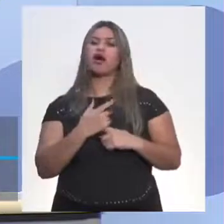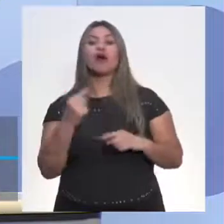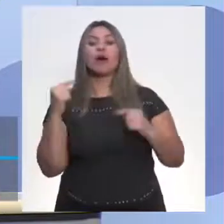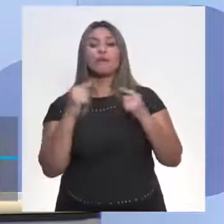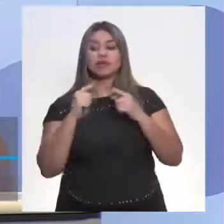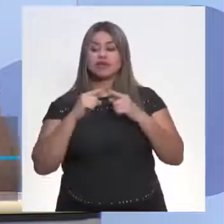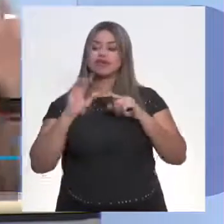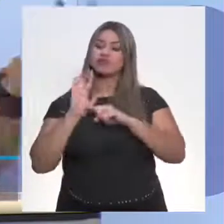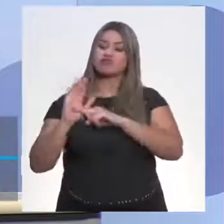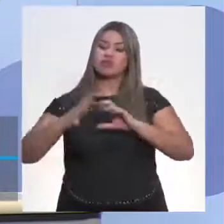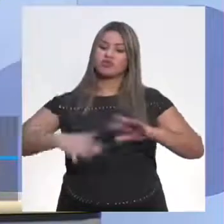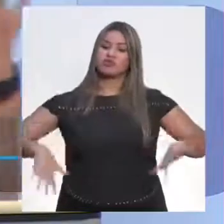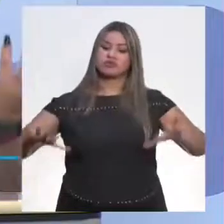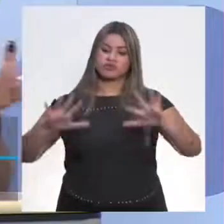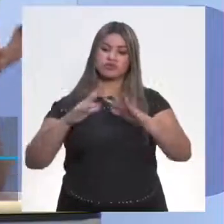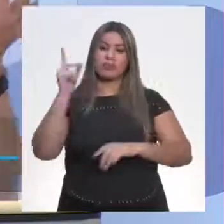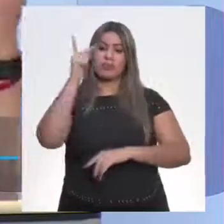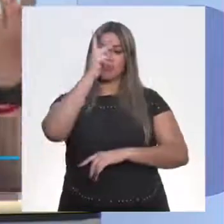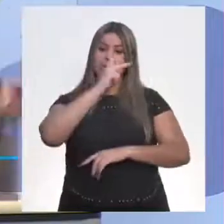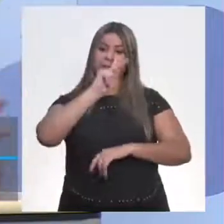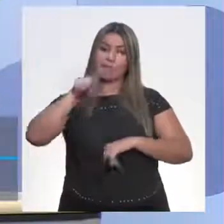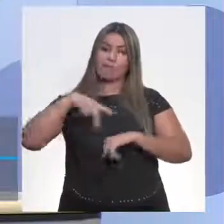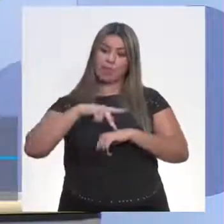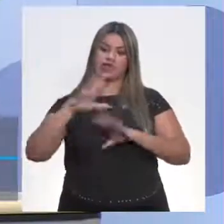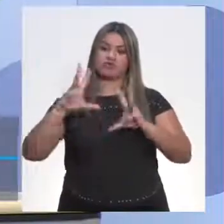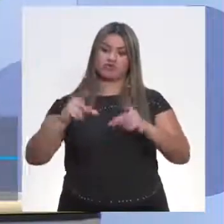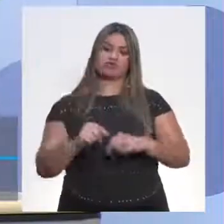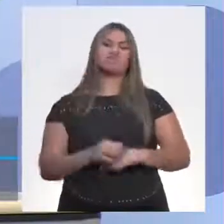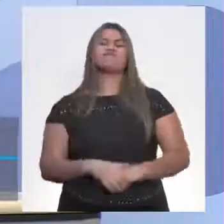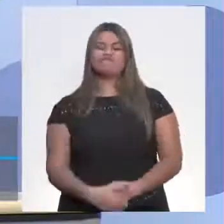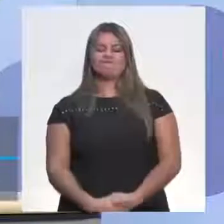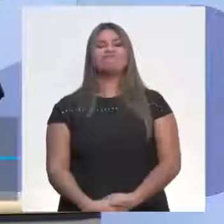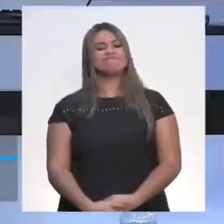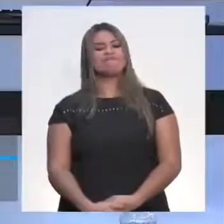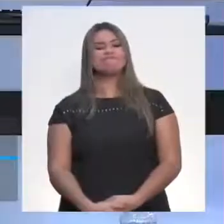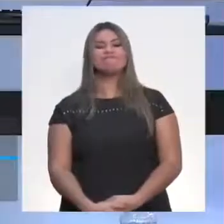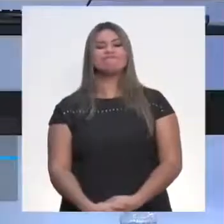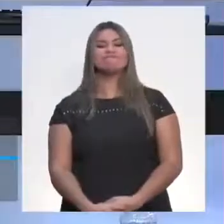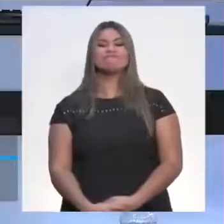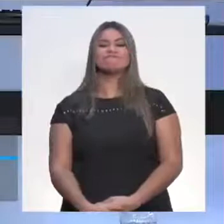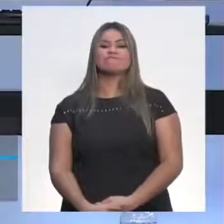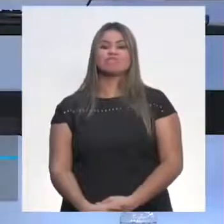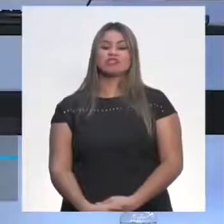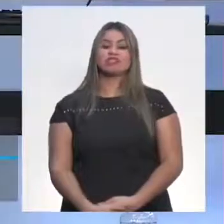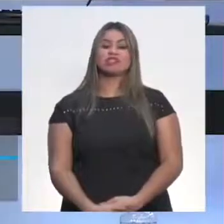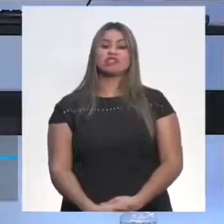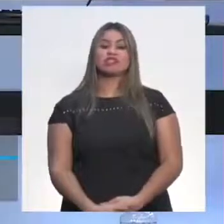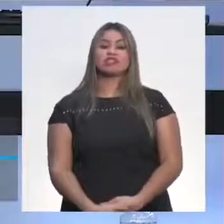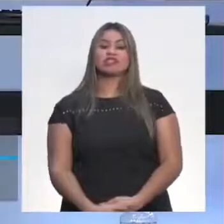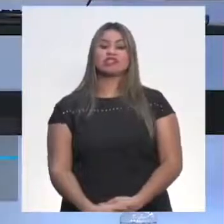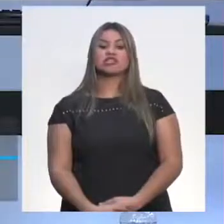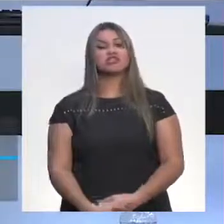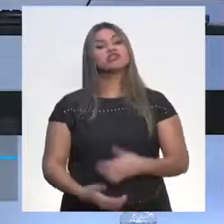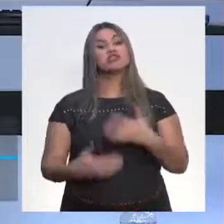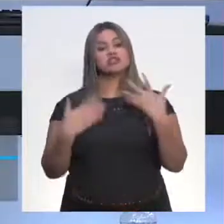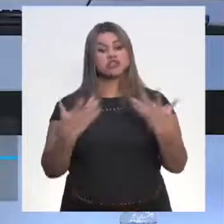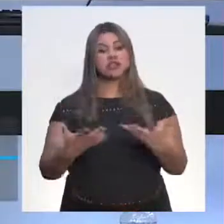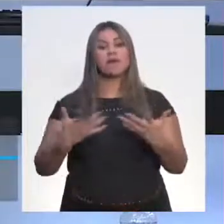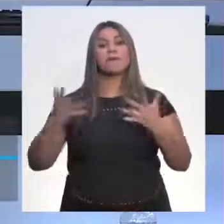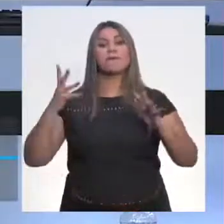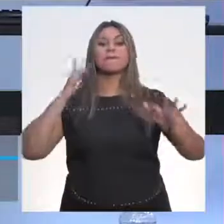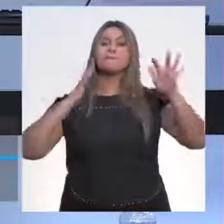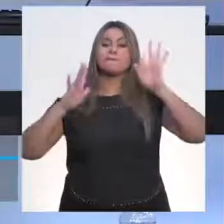legenda alguém para governar um país inteiro não é uma demanda de pessoas muito grande exato Então essa reflexão